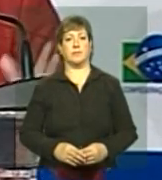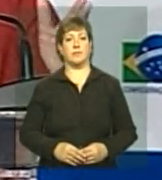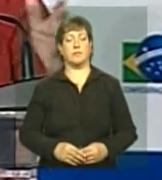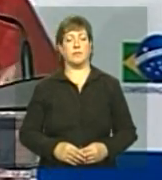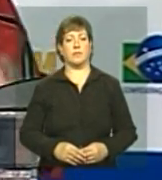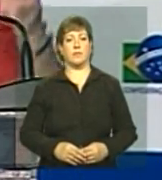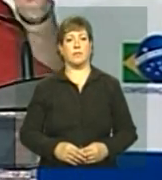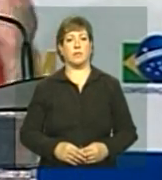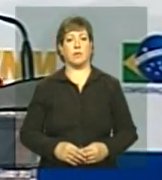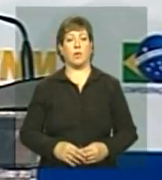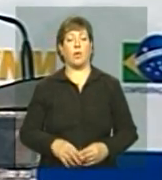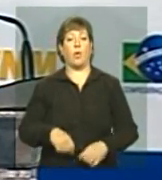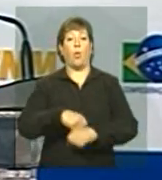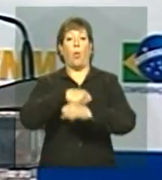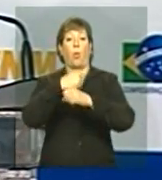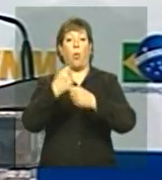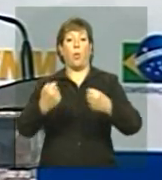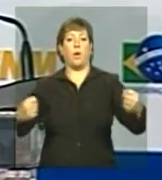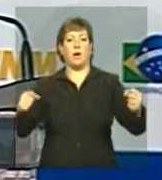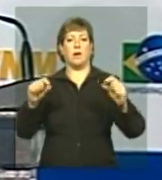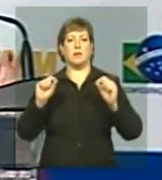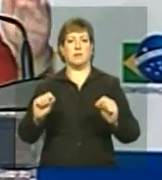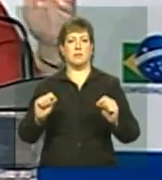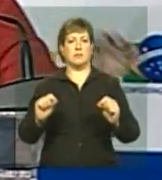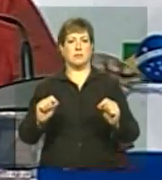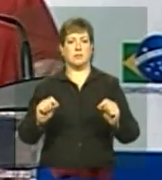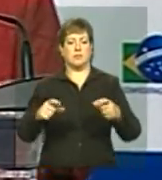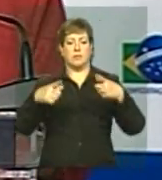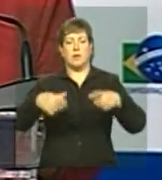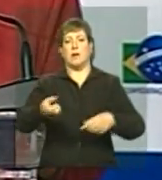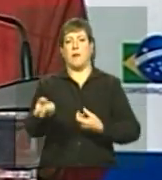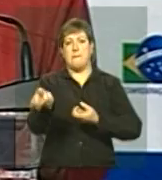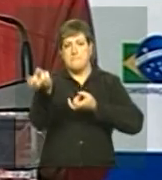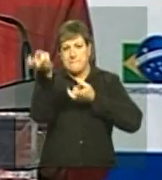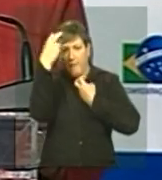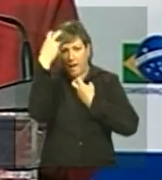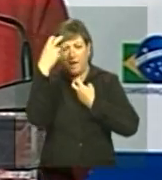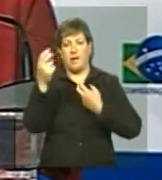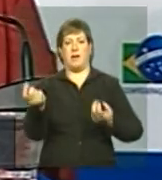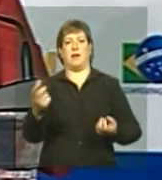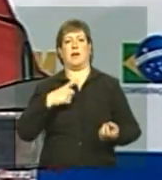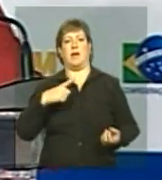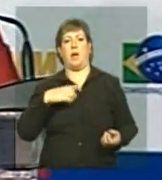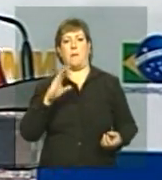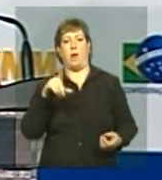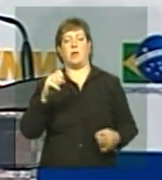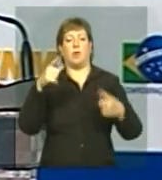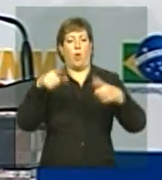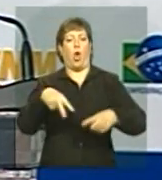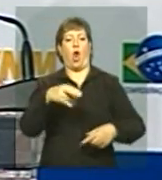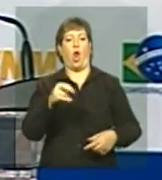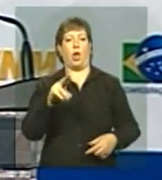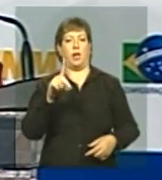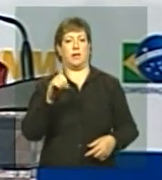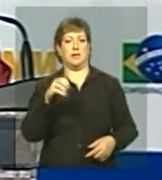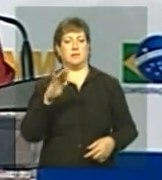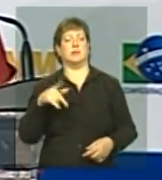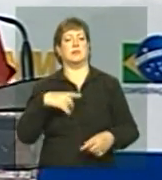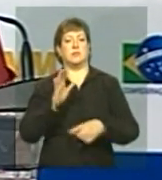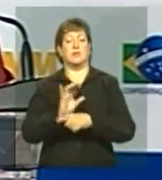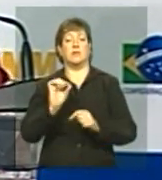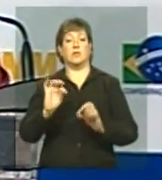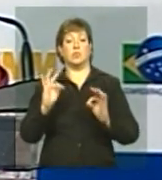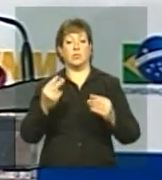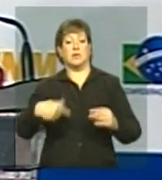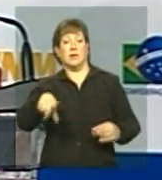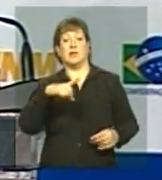o grande plantel de cabras, bodes, que existe no Nordeste, que tudo indica que